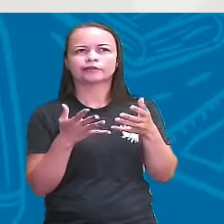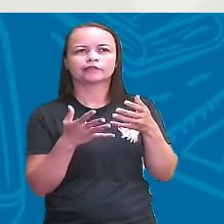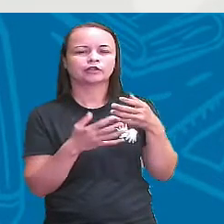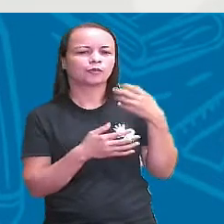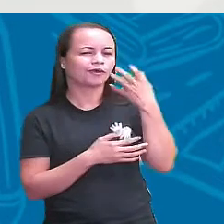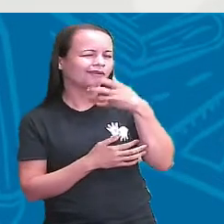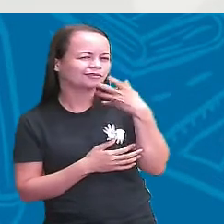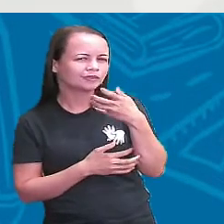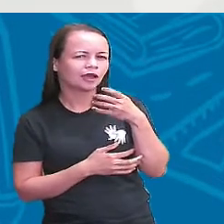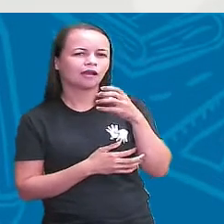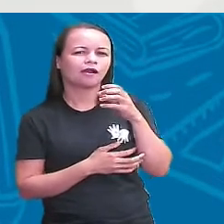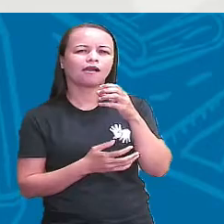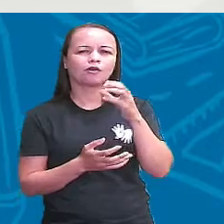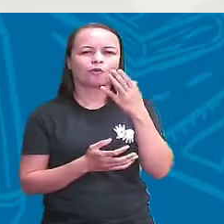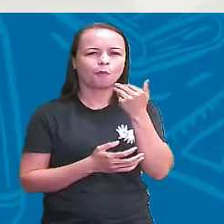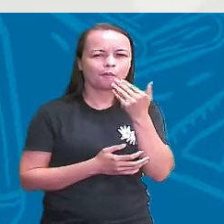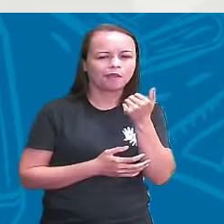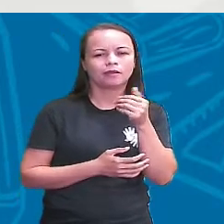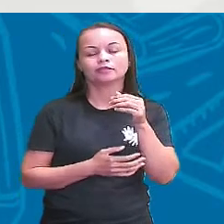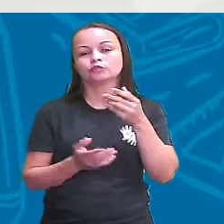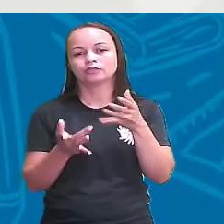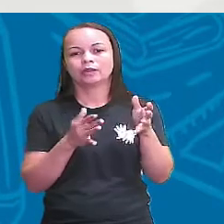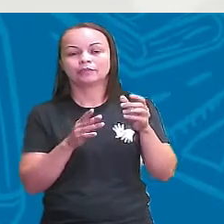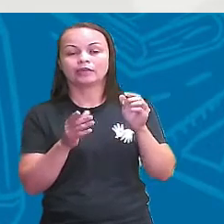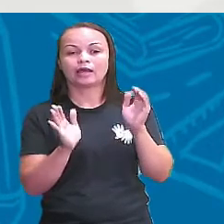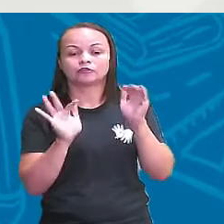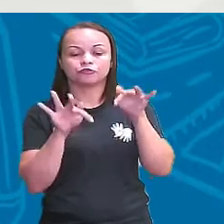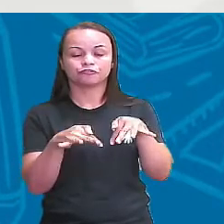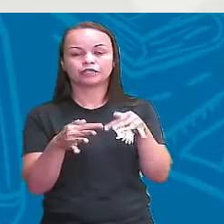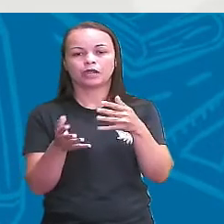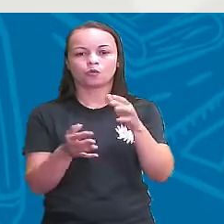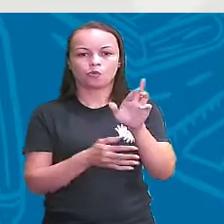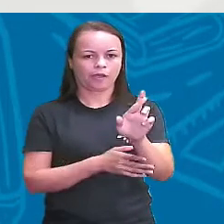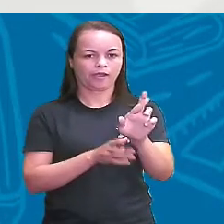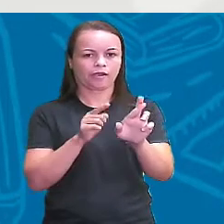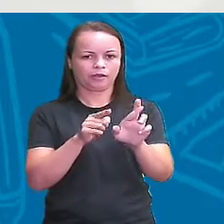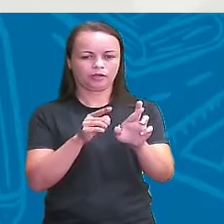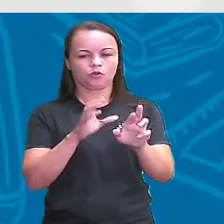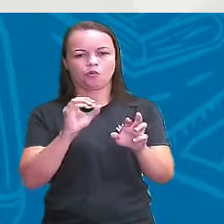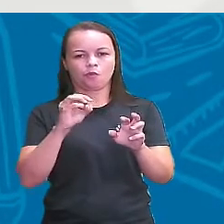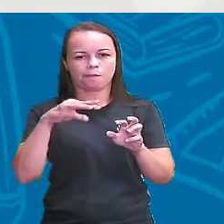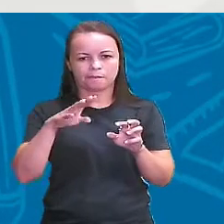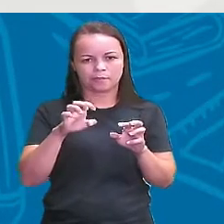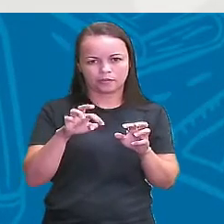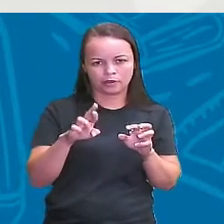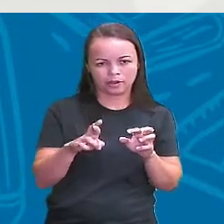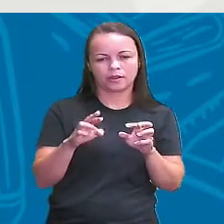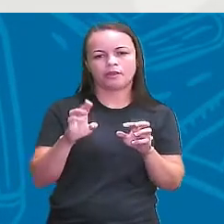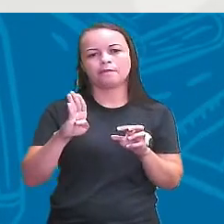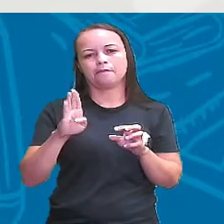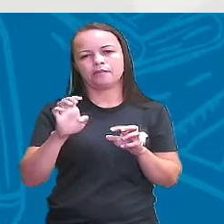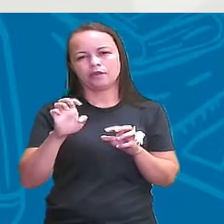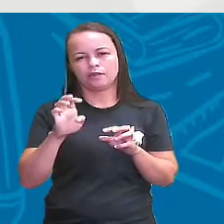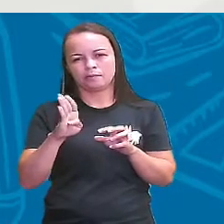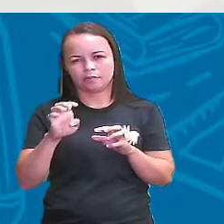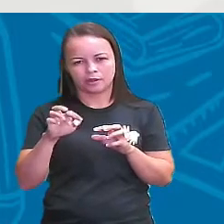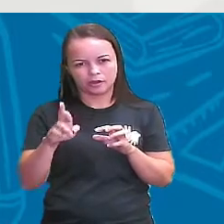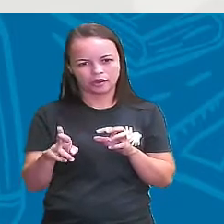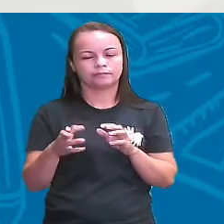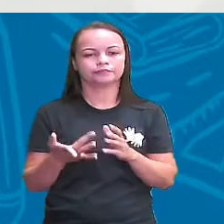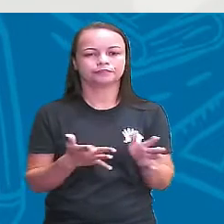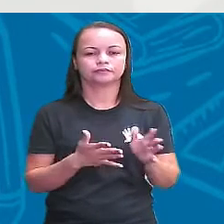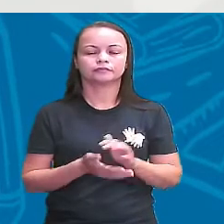Cantar, comer, beber. Então, ele não está conjugado, ele está no infinitivo. E quando é que